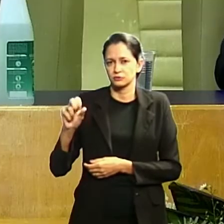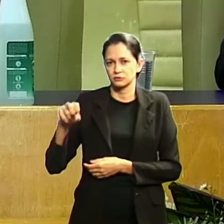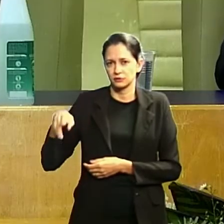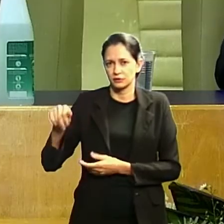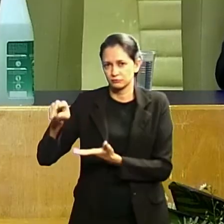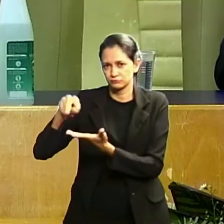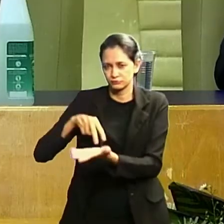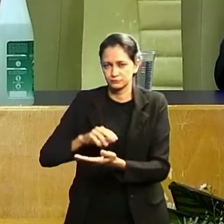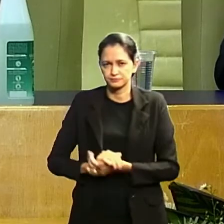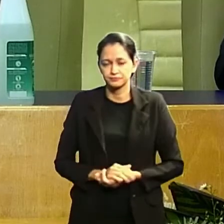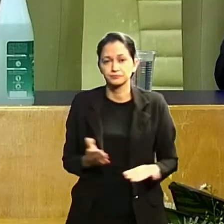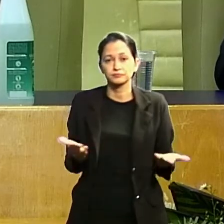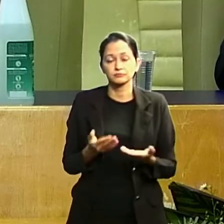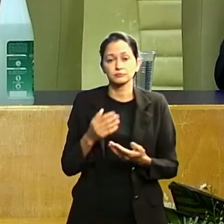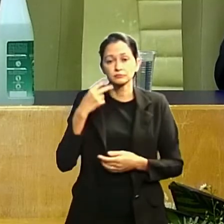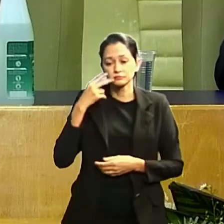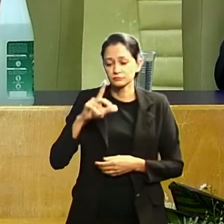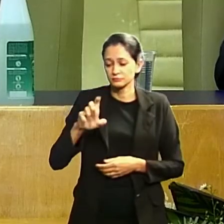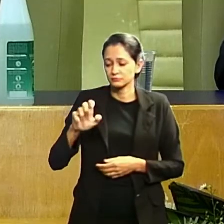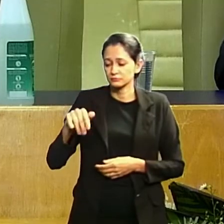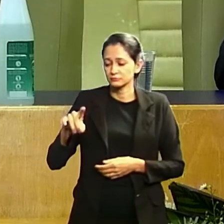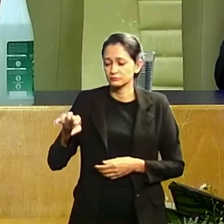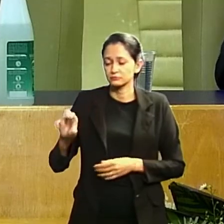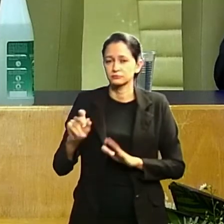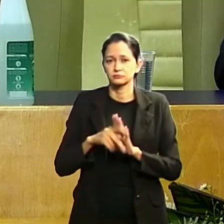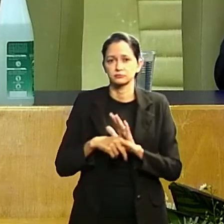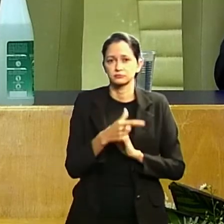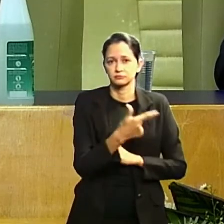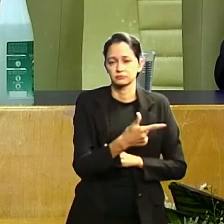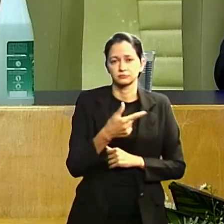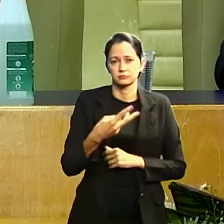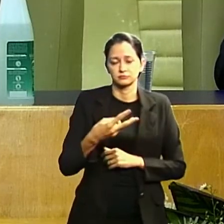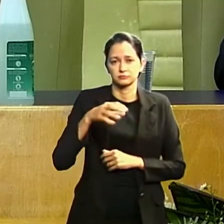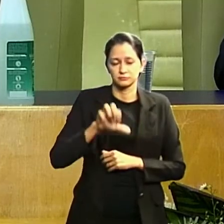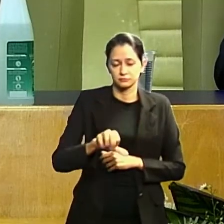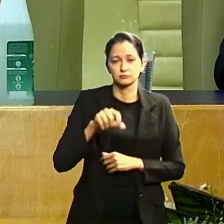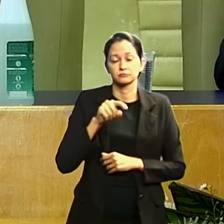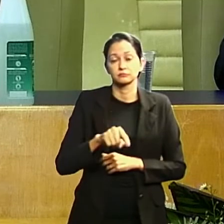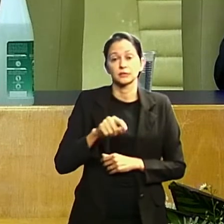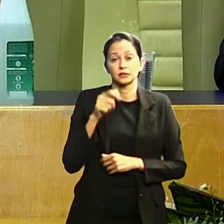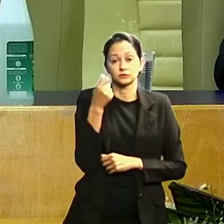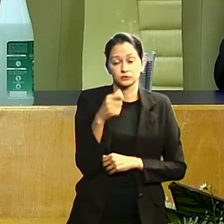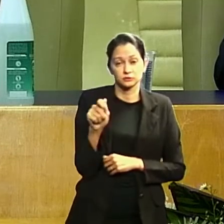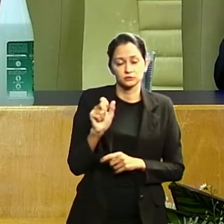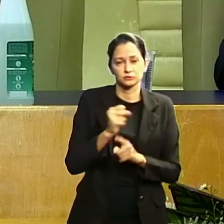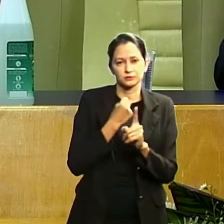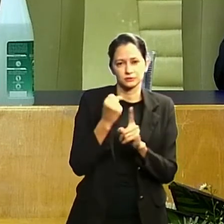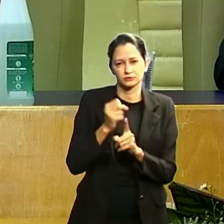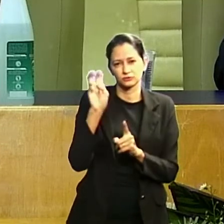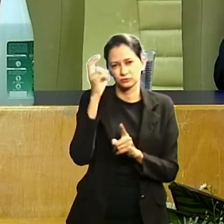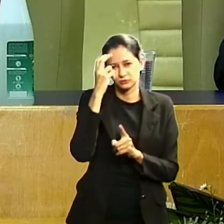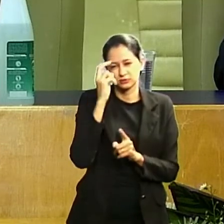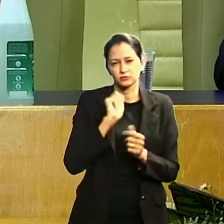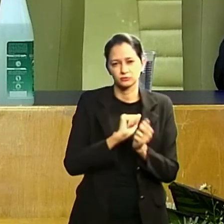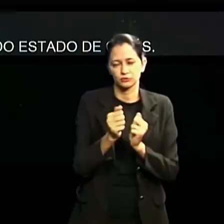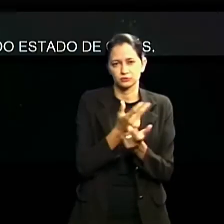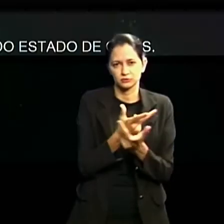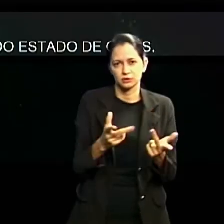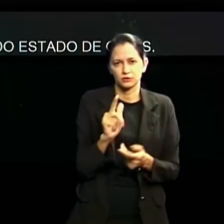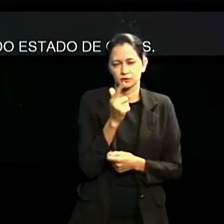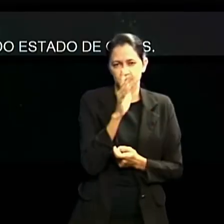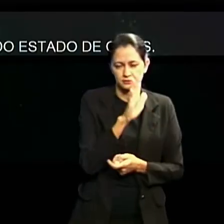Próximo. Leandro Sena, projeto de lei 239, declara utilidade pública, Associação Sociocultural e Desportiva do Estado de